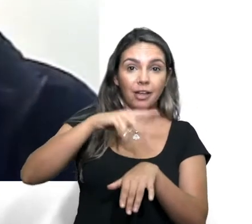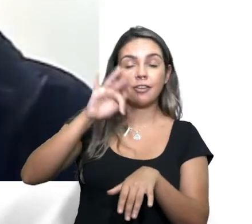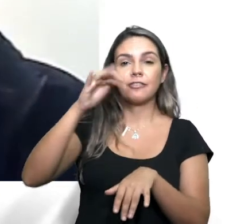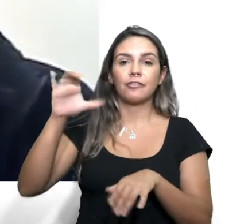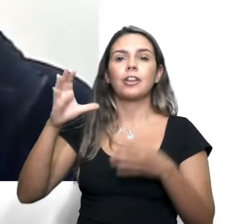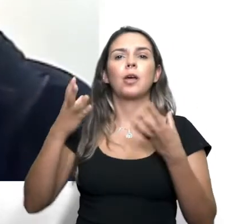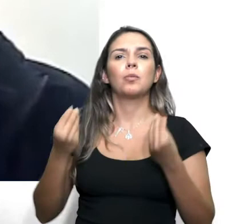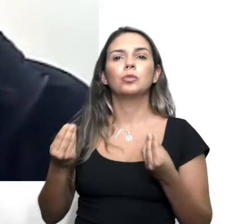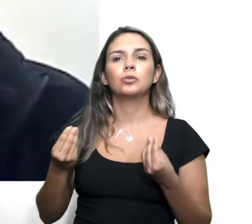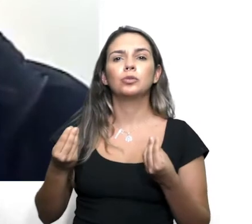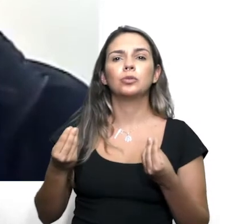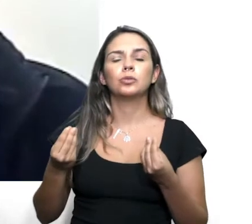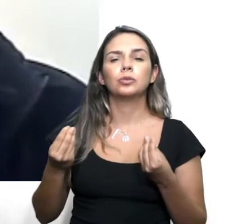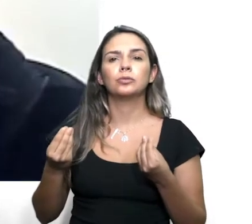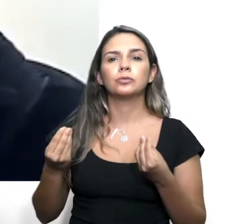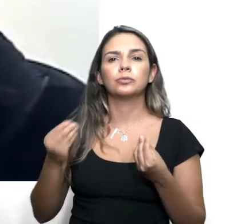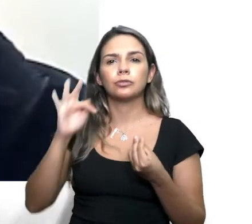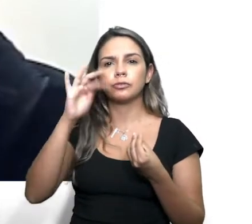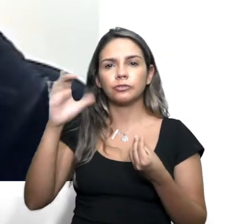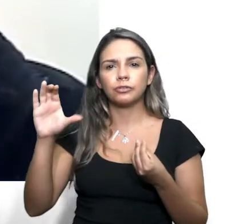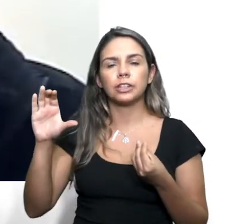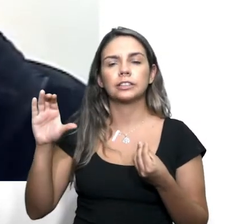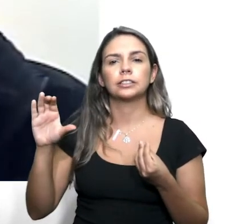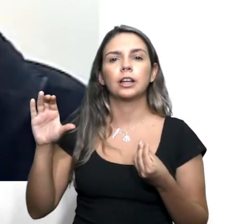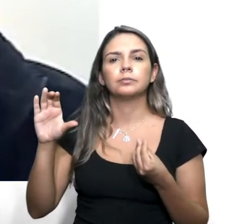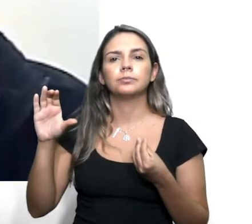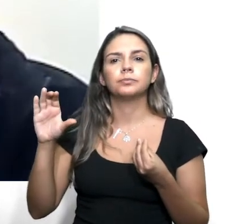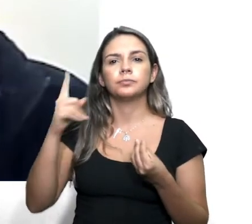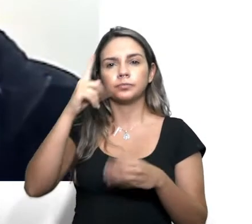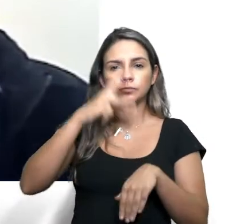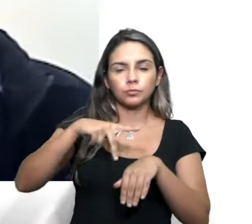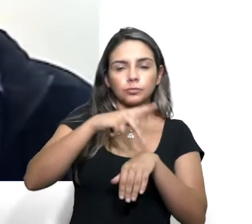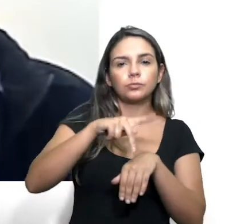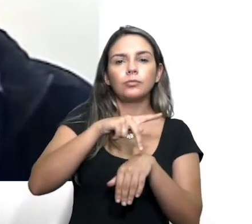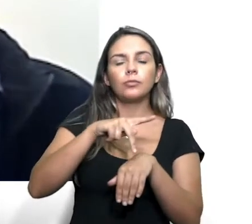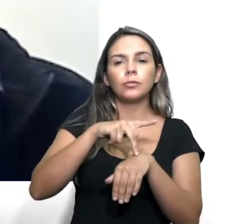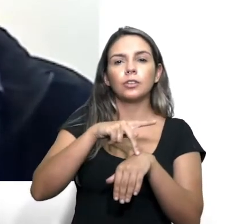é um país fora do comum em termos literários, porque